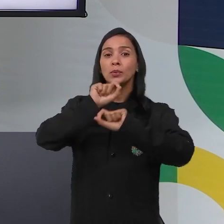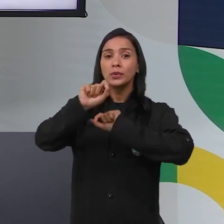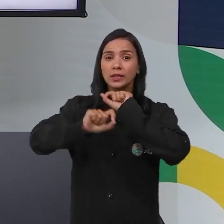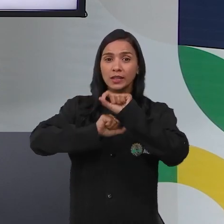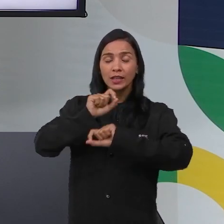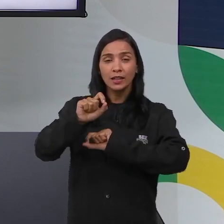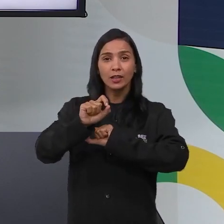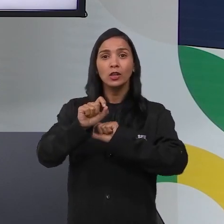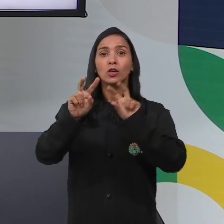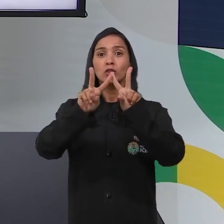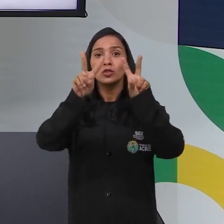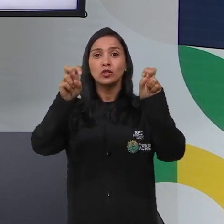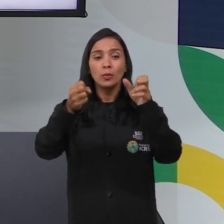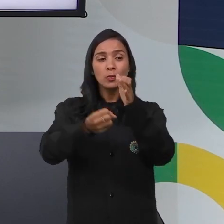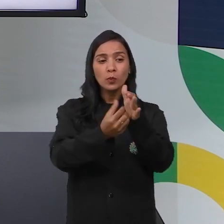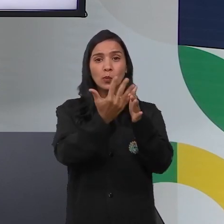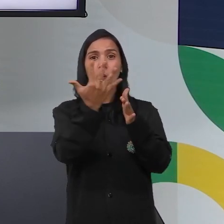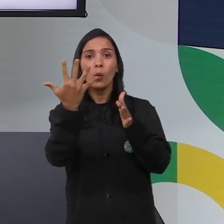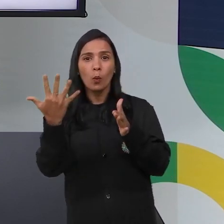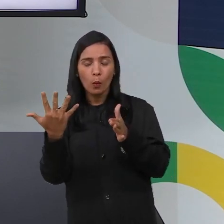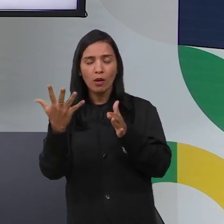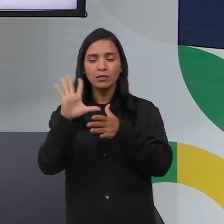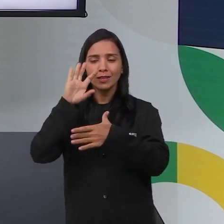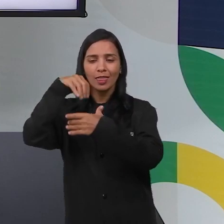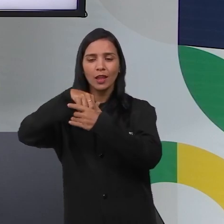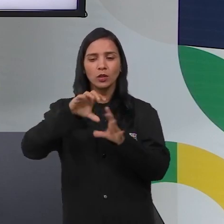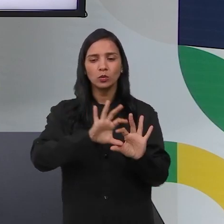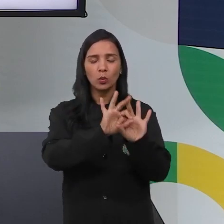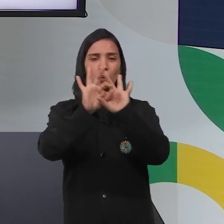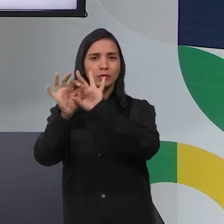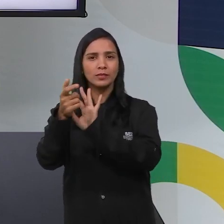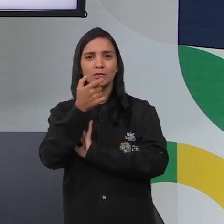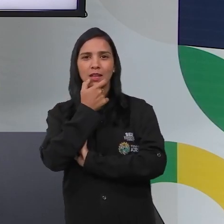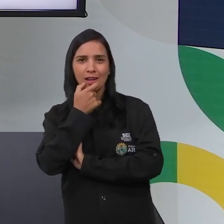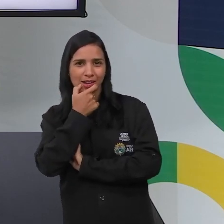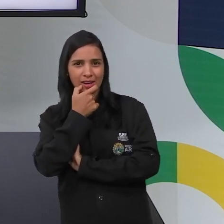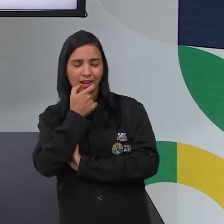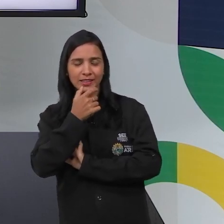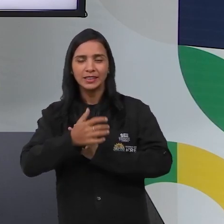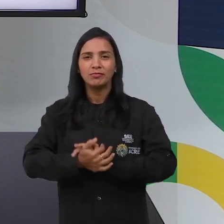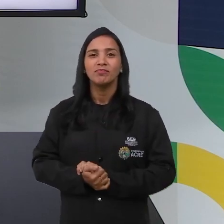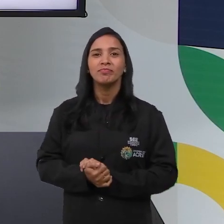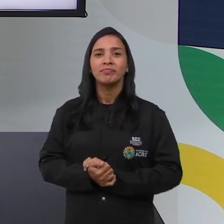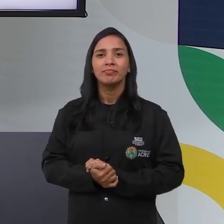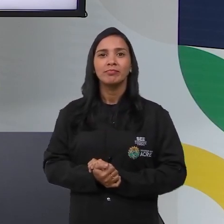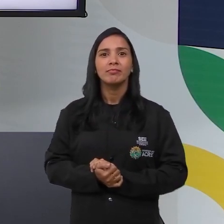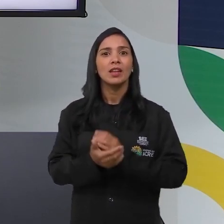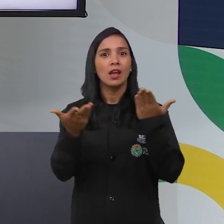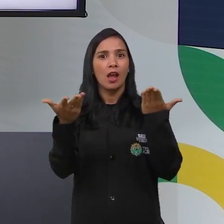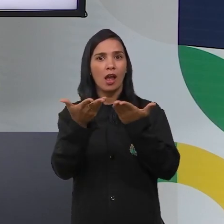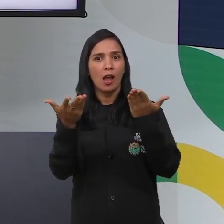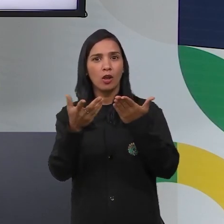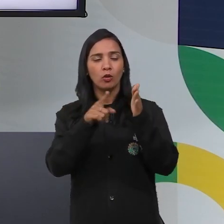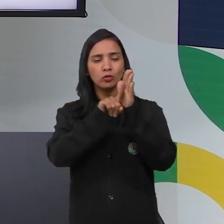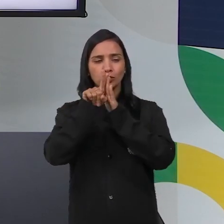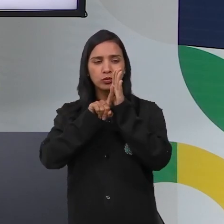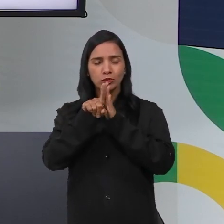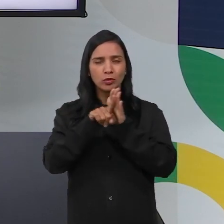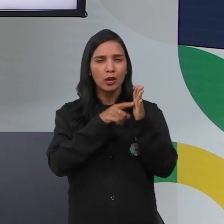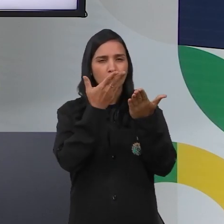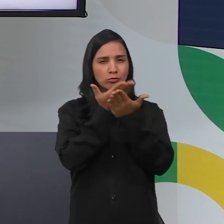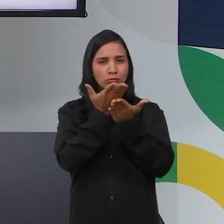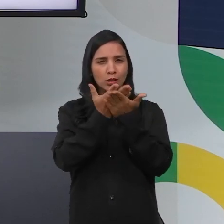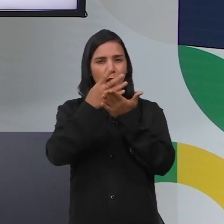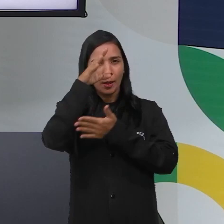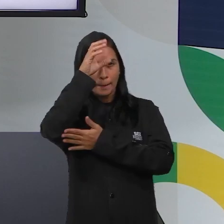seja, quantificadores em língua inglesa. Na aula de hoje nós vamos estudar 4 deles e nós vamos